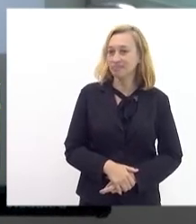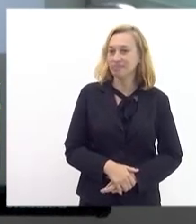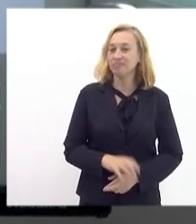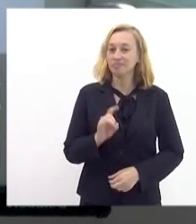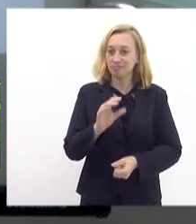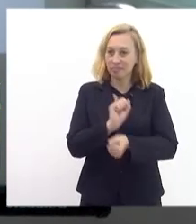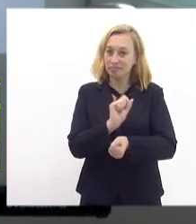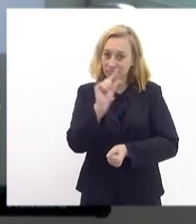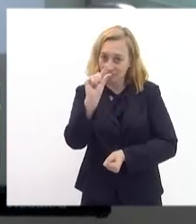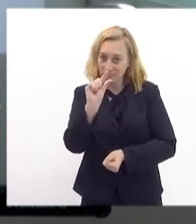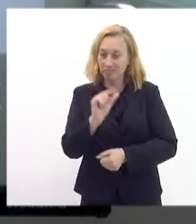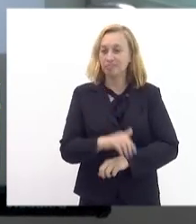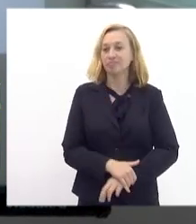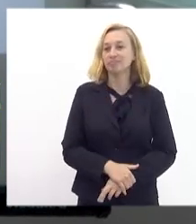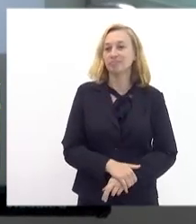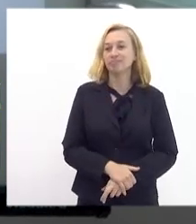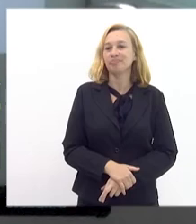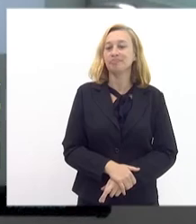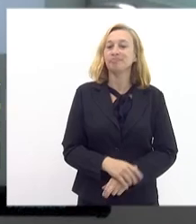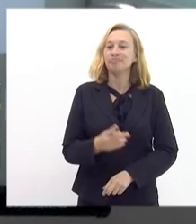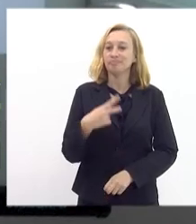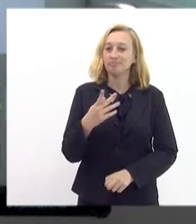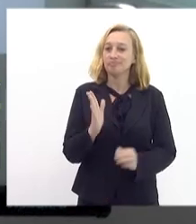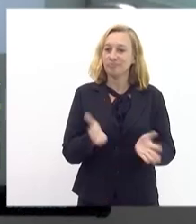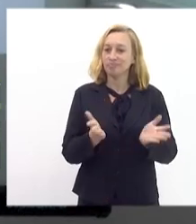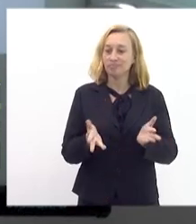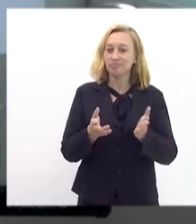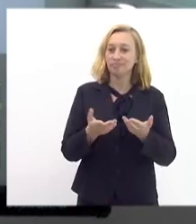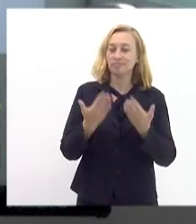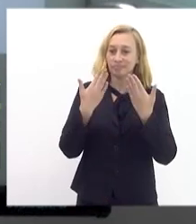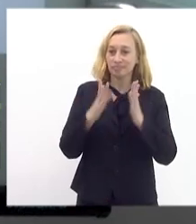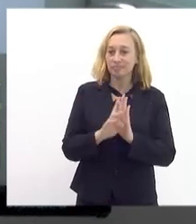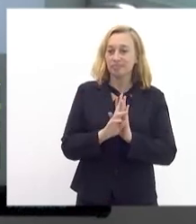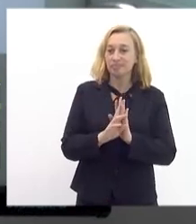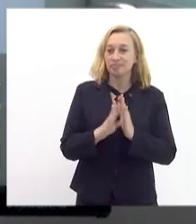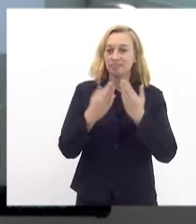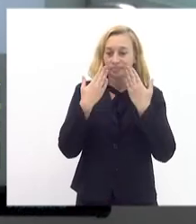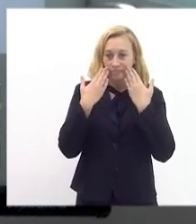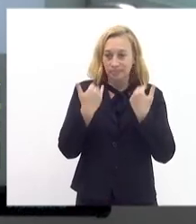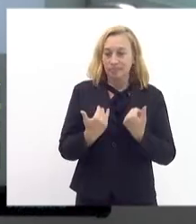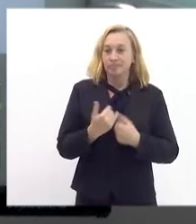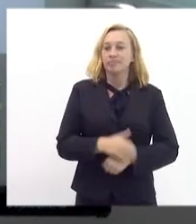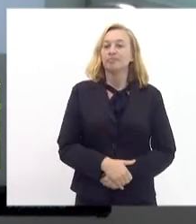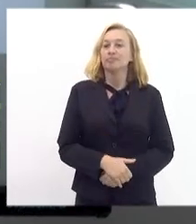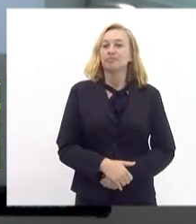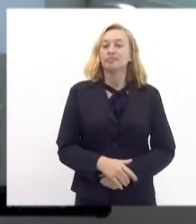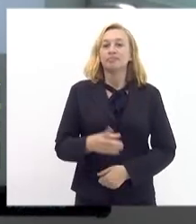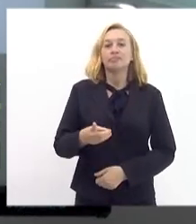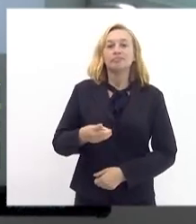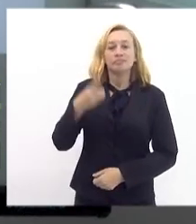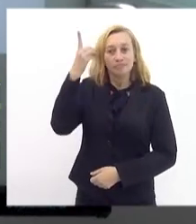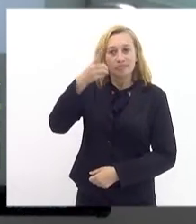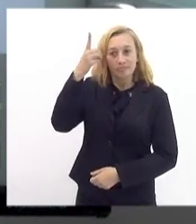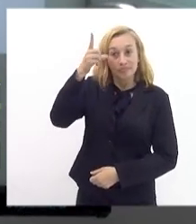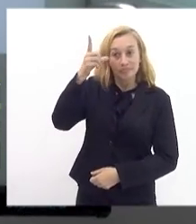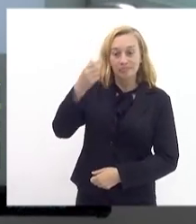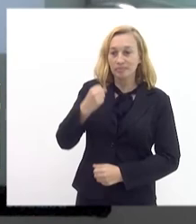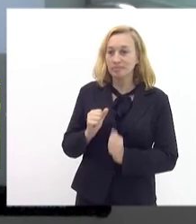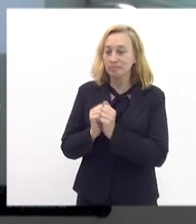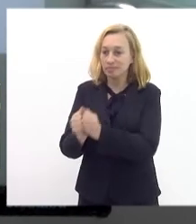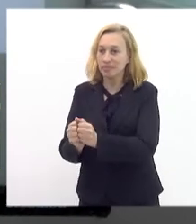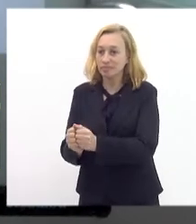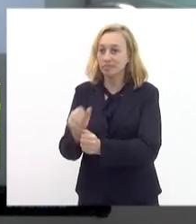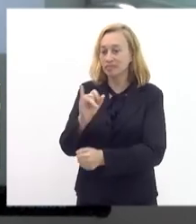é só aguardar um pouco por gentileza com a palavra lá o representa as empresas eu estive em Itaguaí com os pescadores